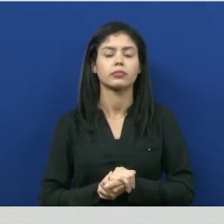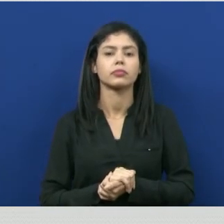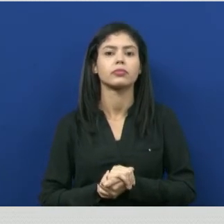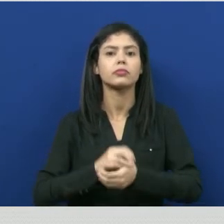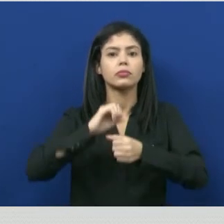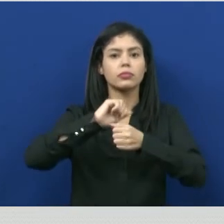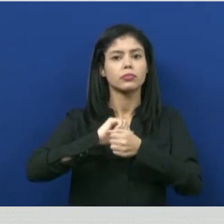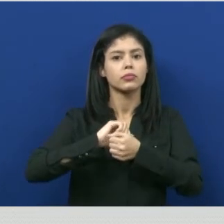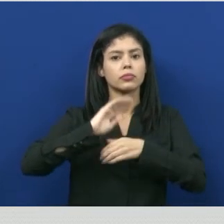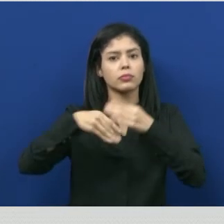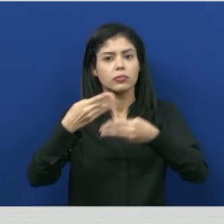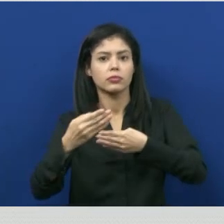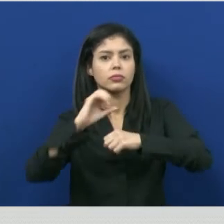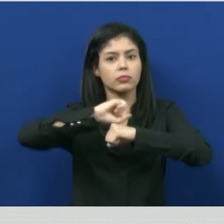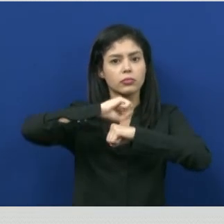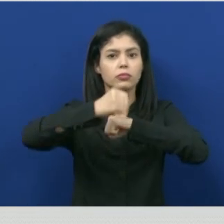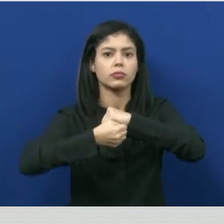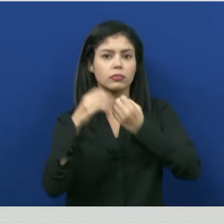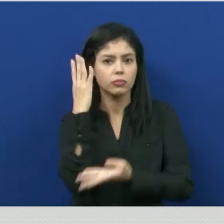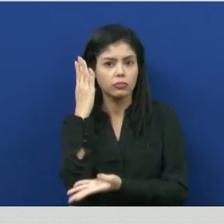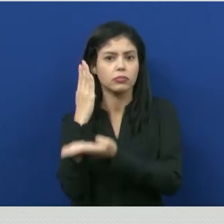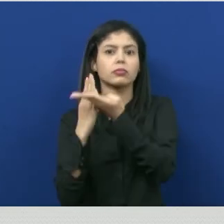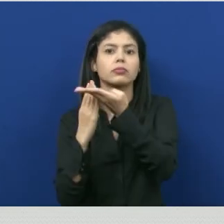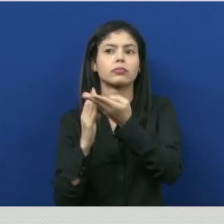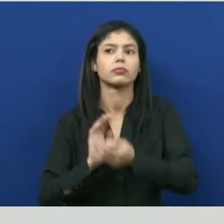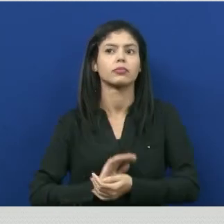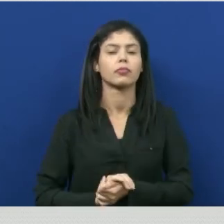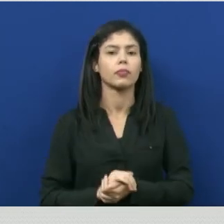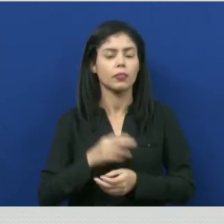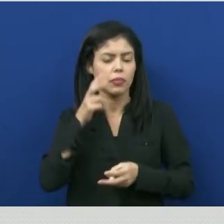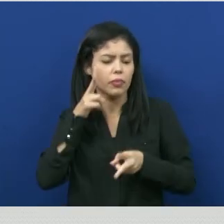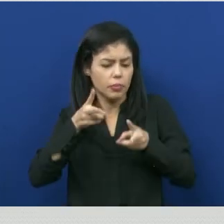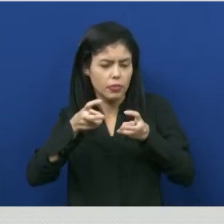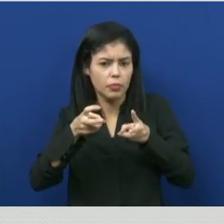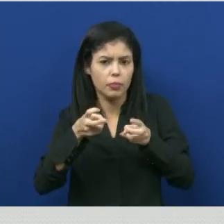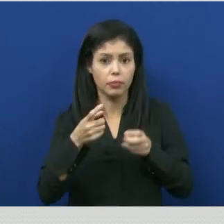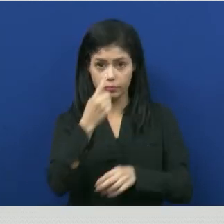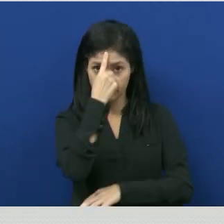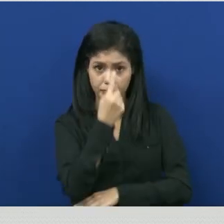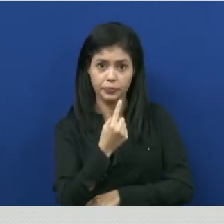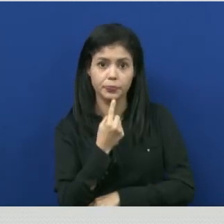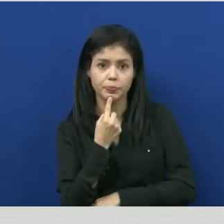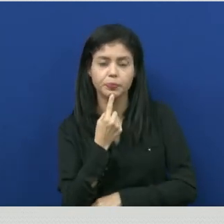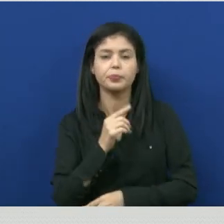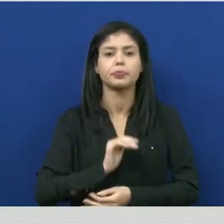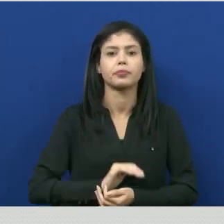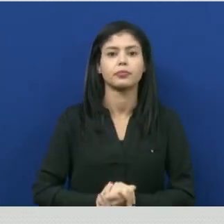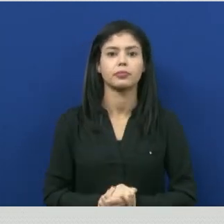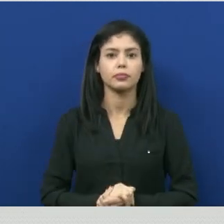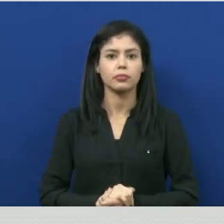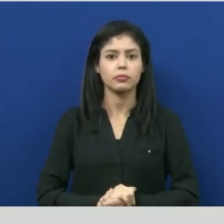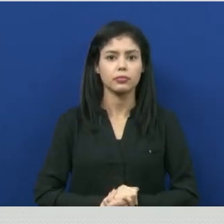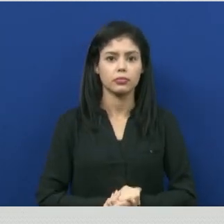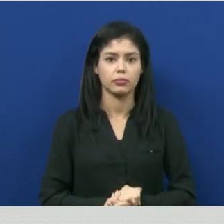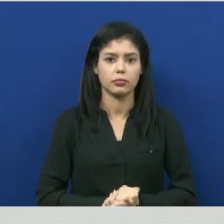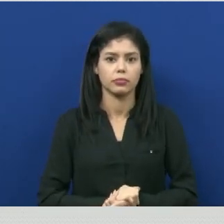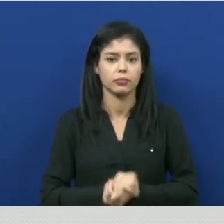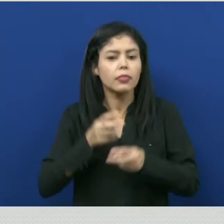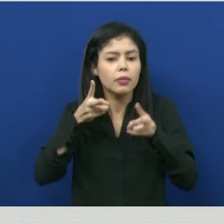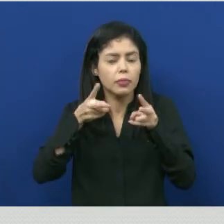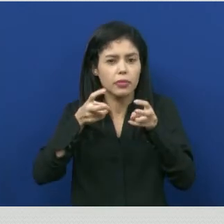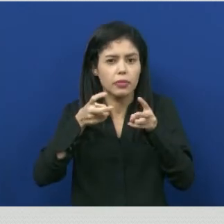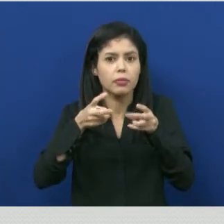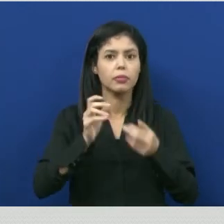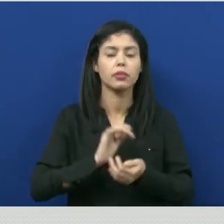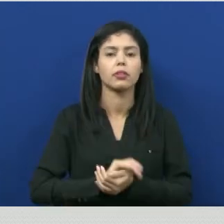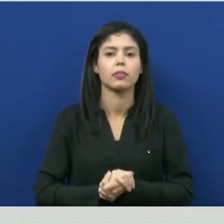processo de condução térmica. Eu gostaria que vocês conferissem comigo aqui na imagem, e aí a gente pode